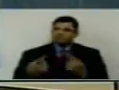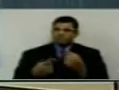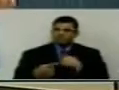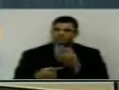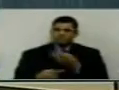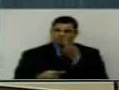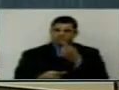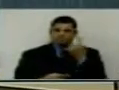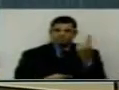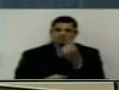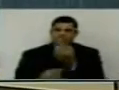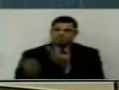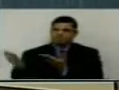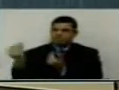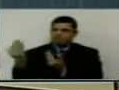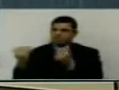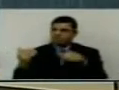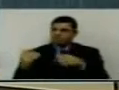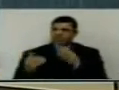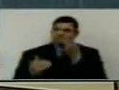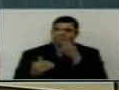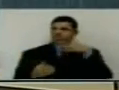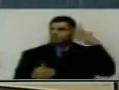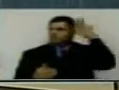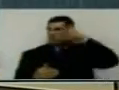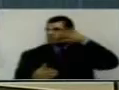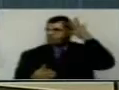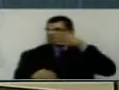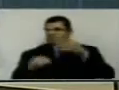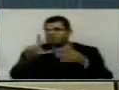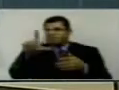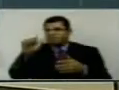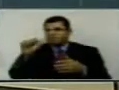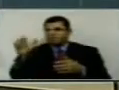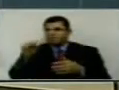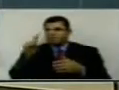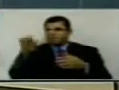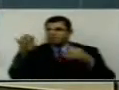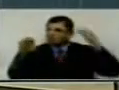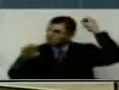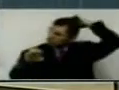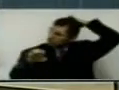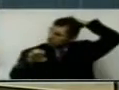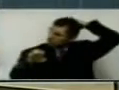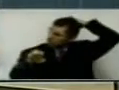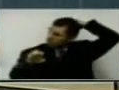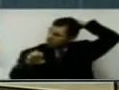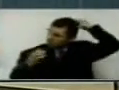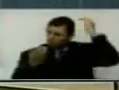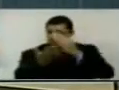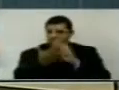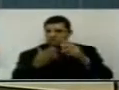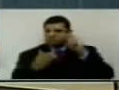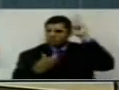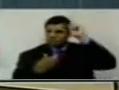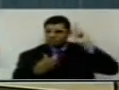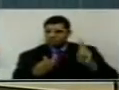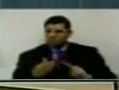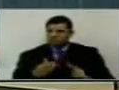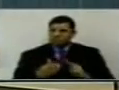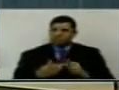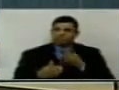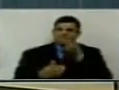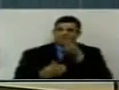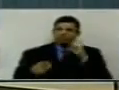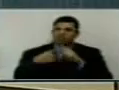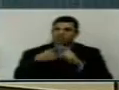quero dizer a cada jovem desse aqui, um dia desse eu fui dar uma palestra no La Salle, o Adelino estava na sala, aí eu comecei a contar uma história, aí eu disse, porque